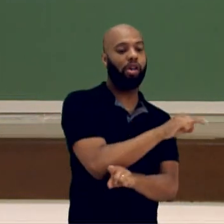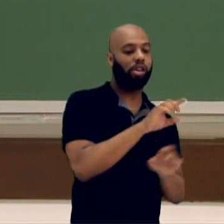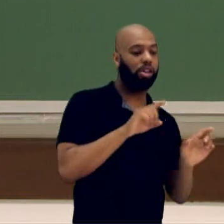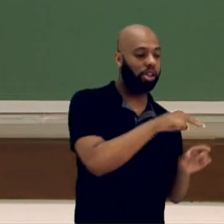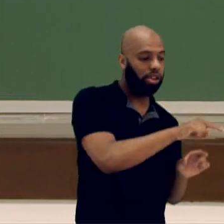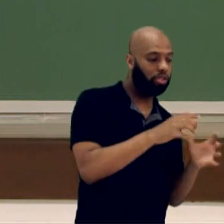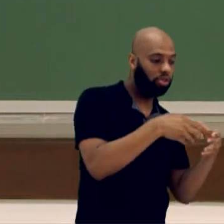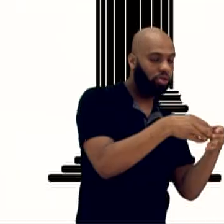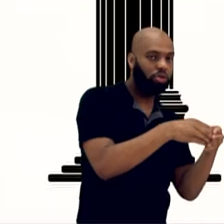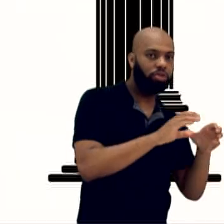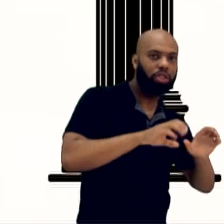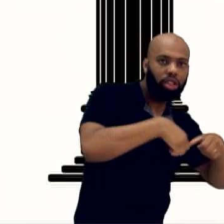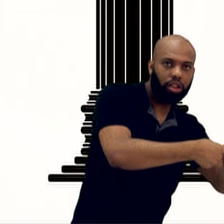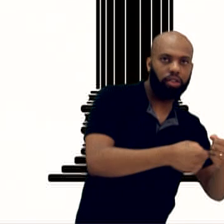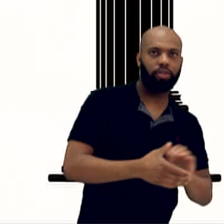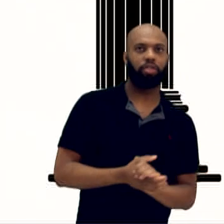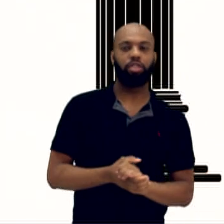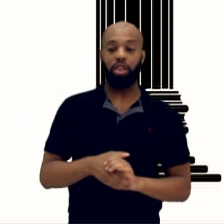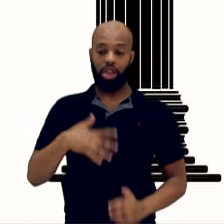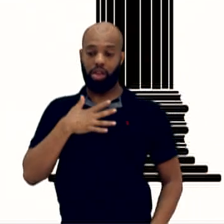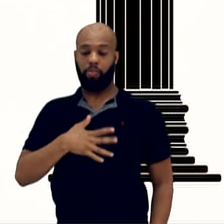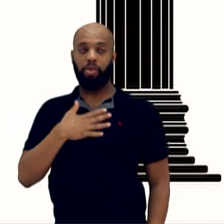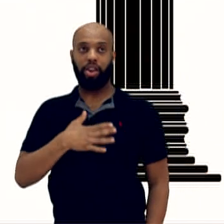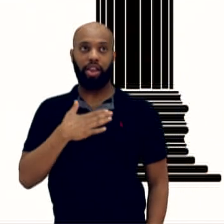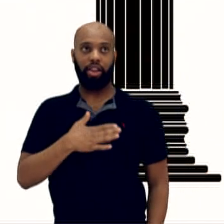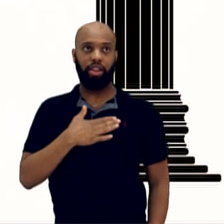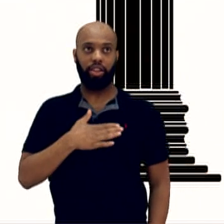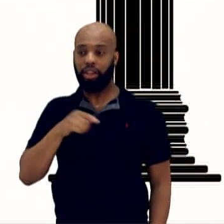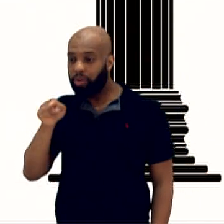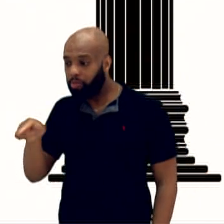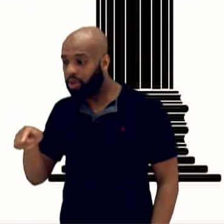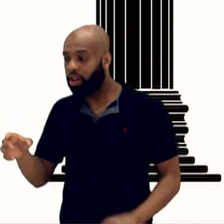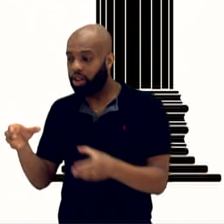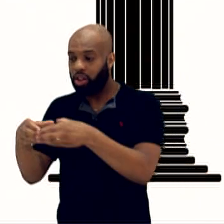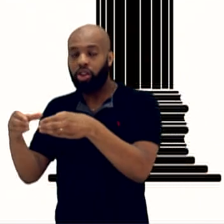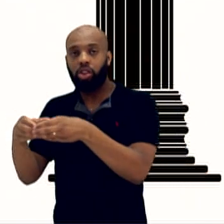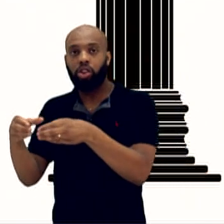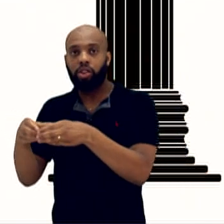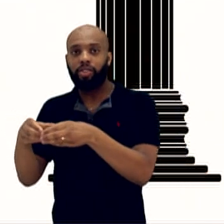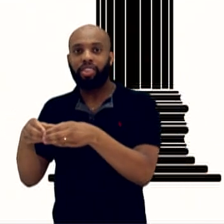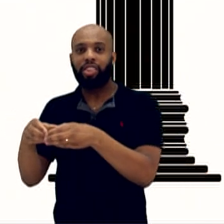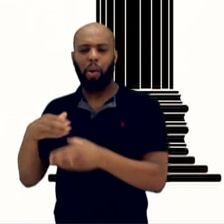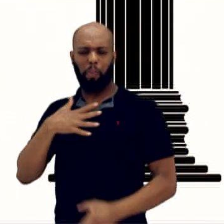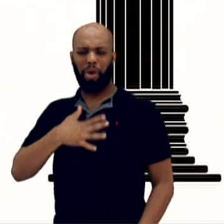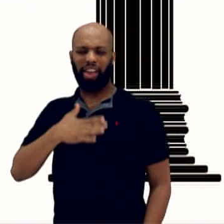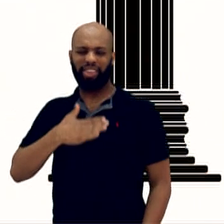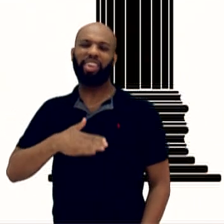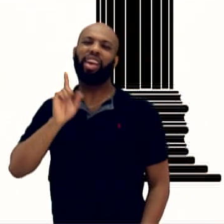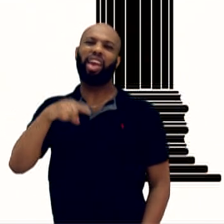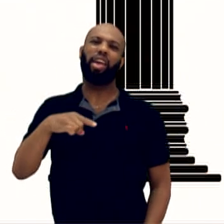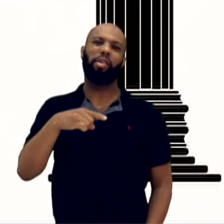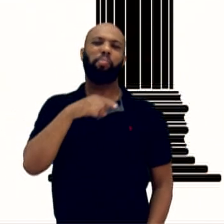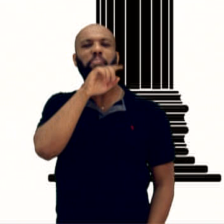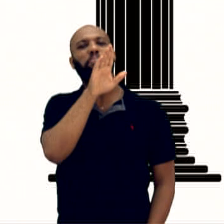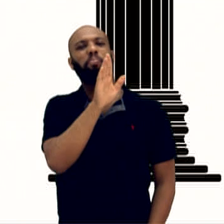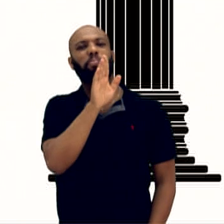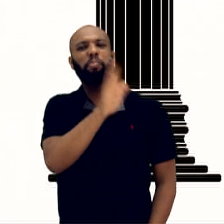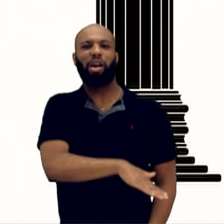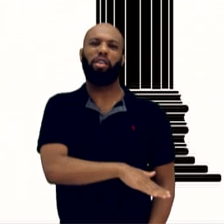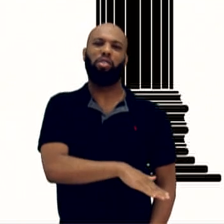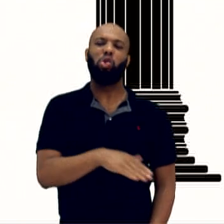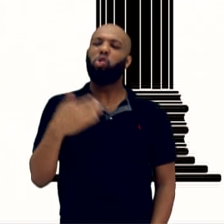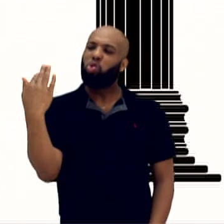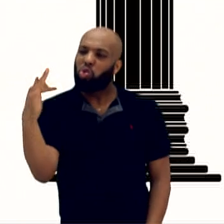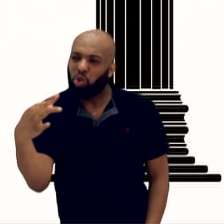né? O prazer, para os estoicos, é a fonte de todos os males, né? Todas as